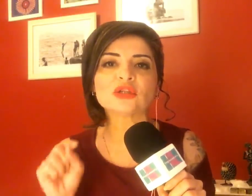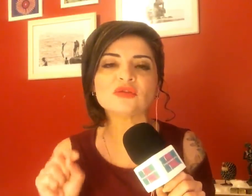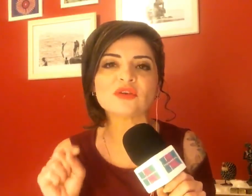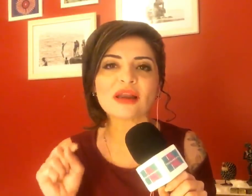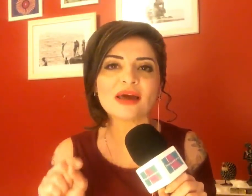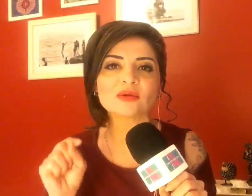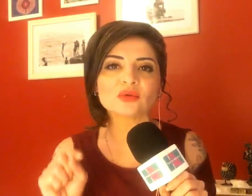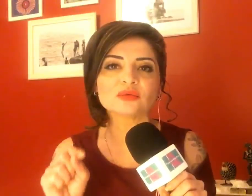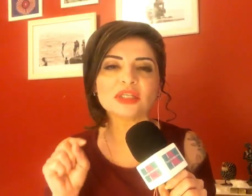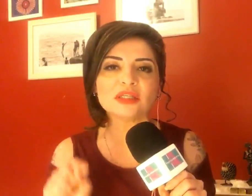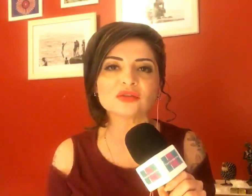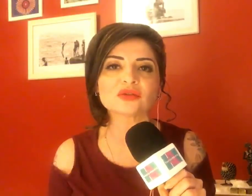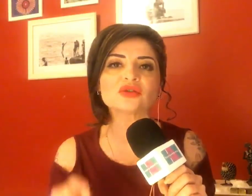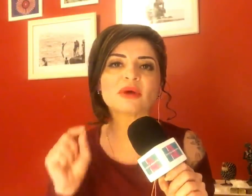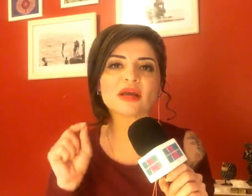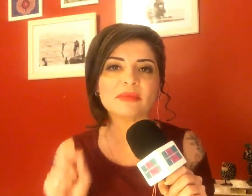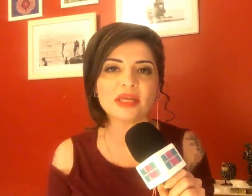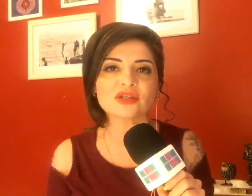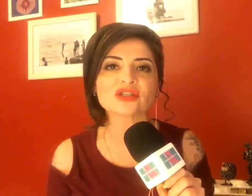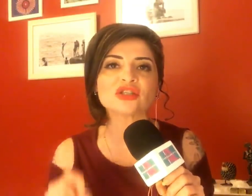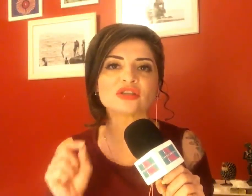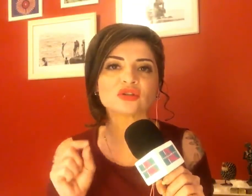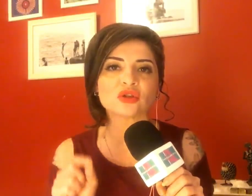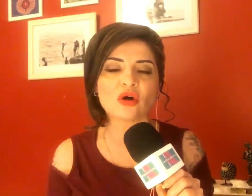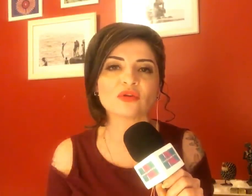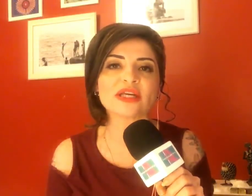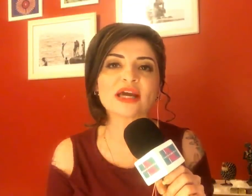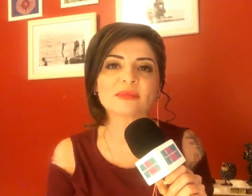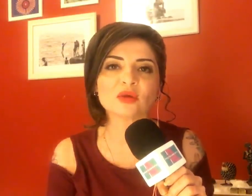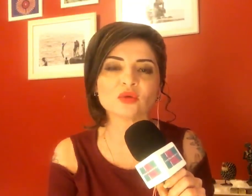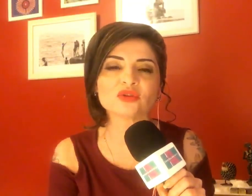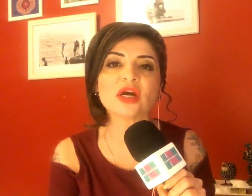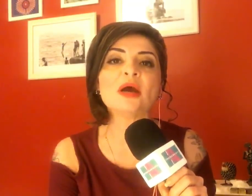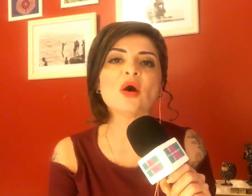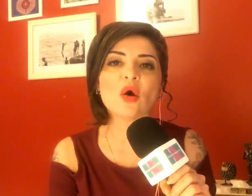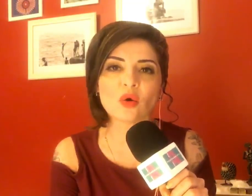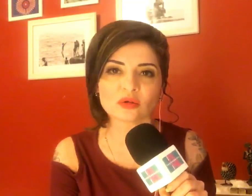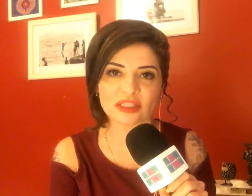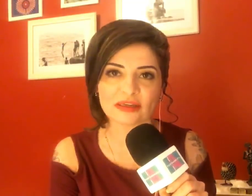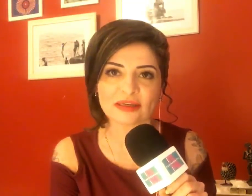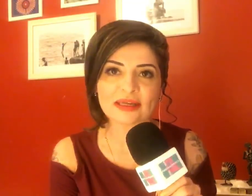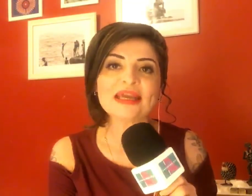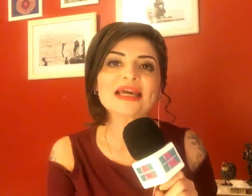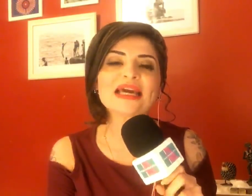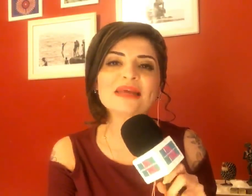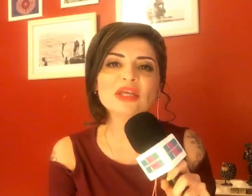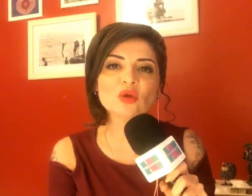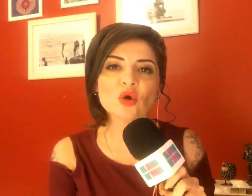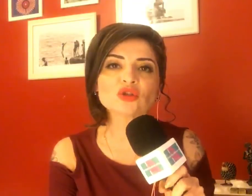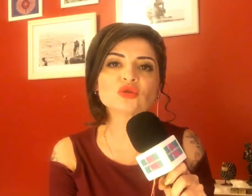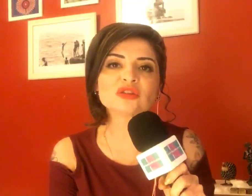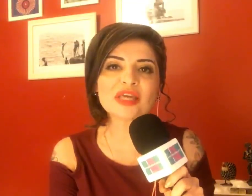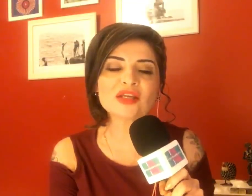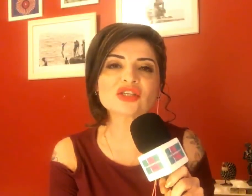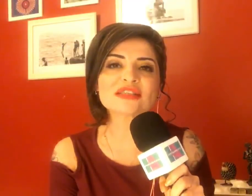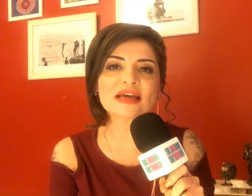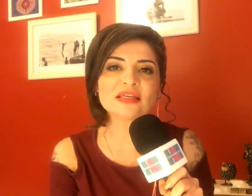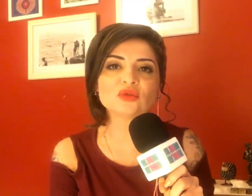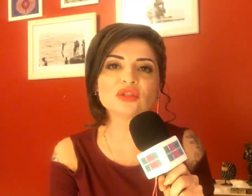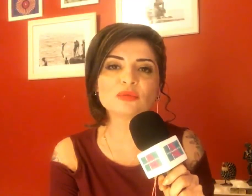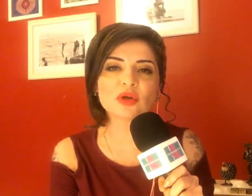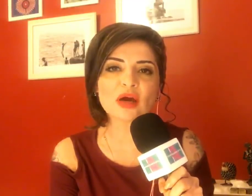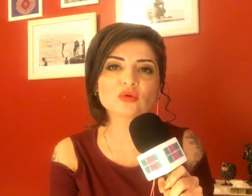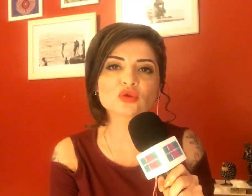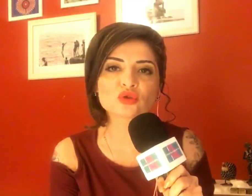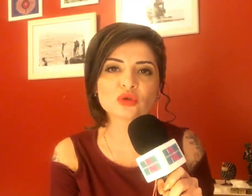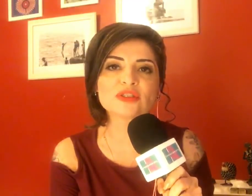é isso que falaram os ministros Gilmar Mendes, Dias Toffoli, Carmen Lúcia ontem. Criminoso tem de